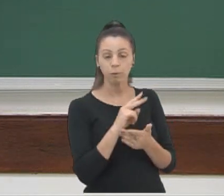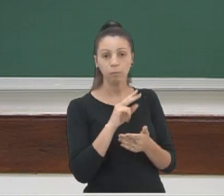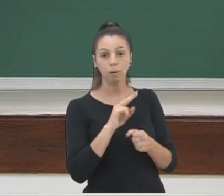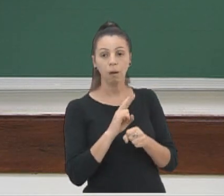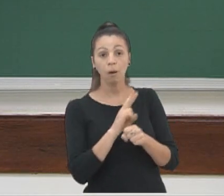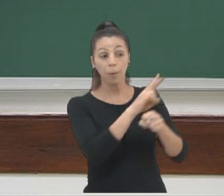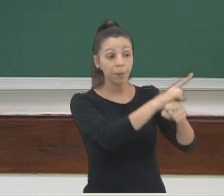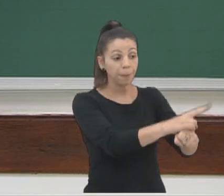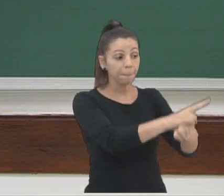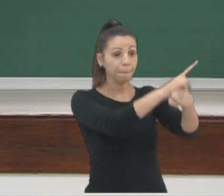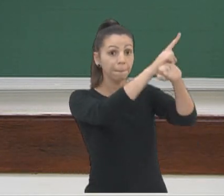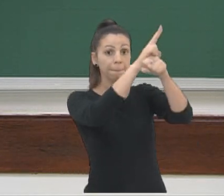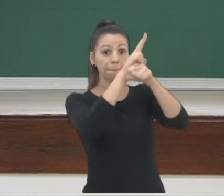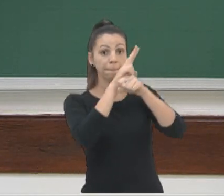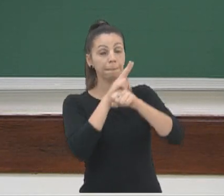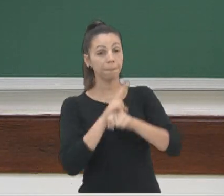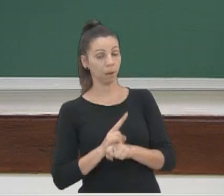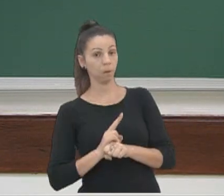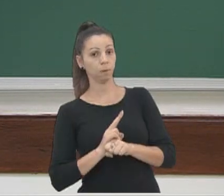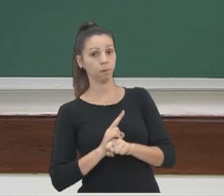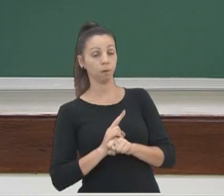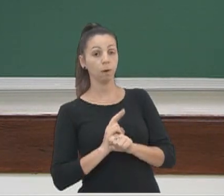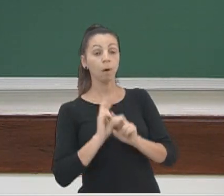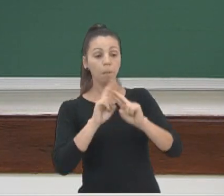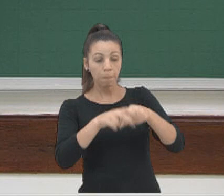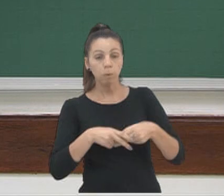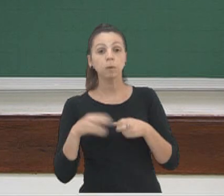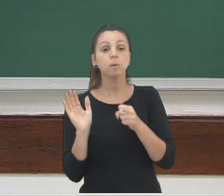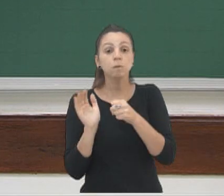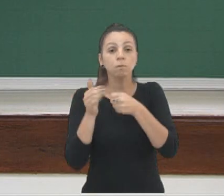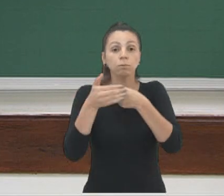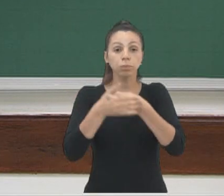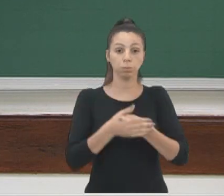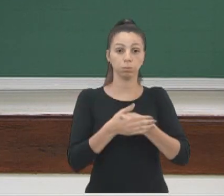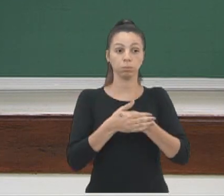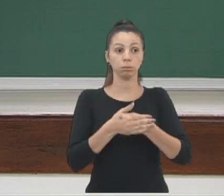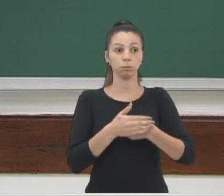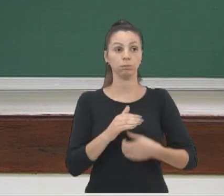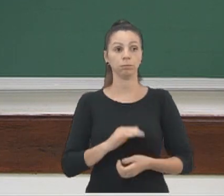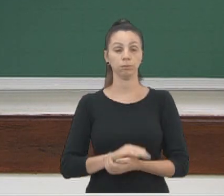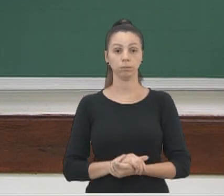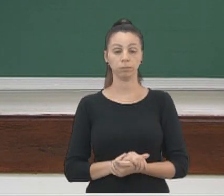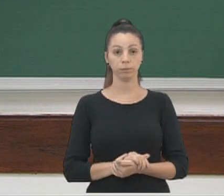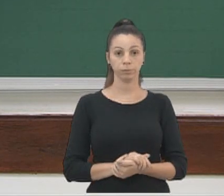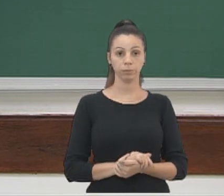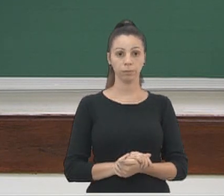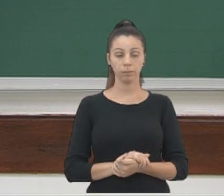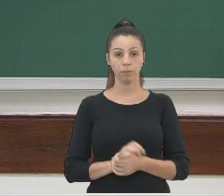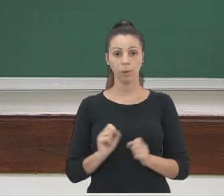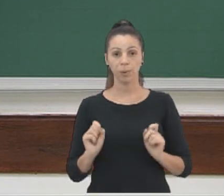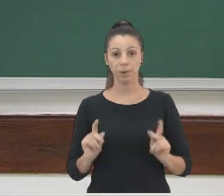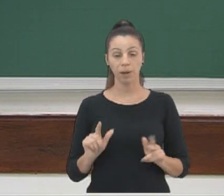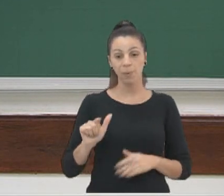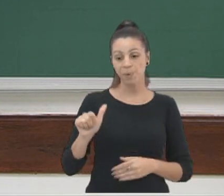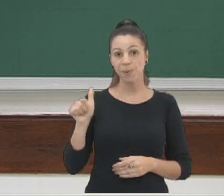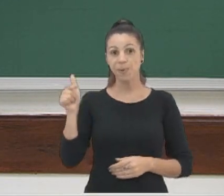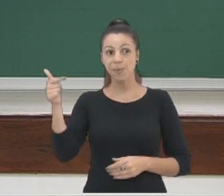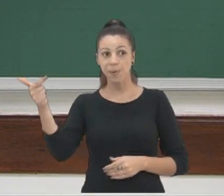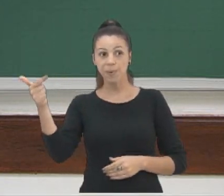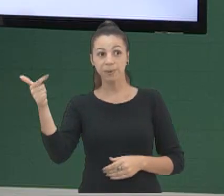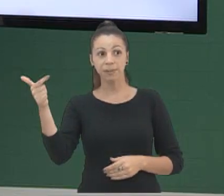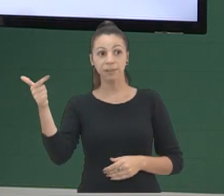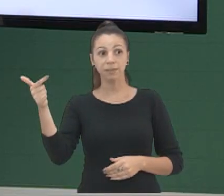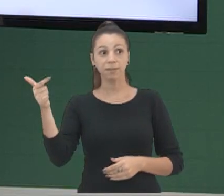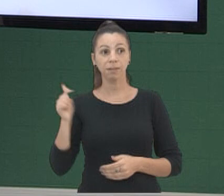é um empréstimo, por isso tão clandestino aí, certo? Ok, e agora a gente vai para